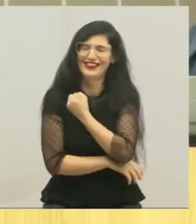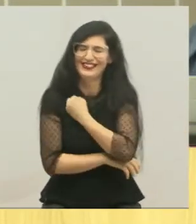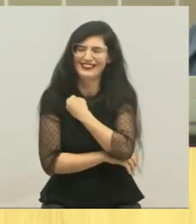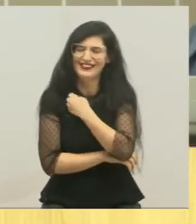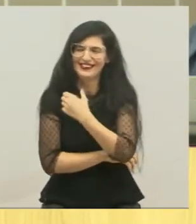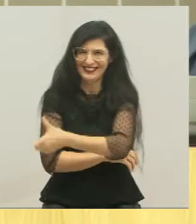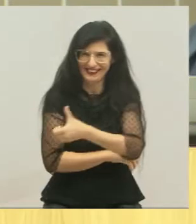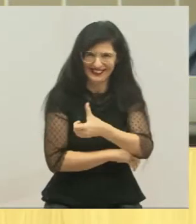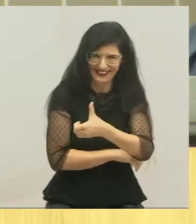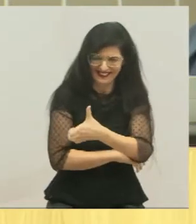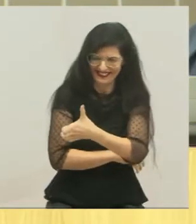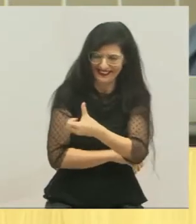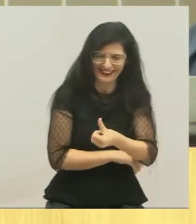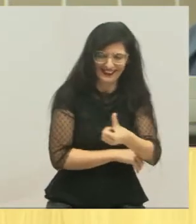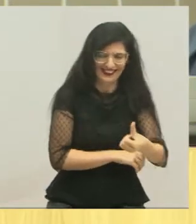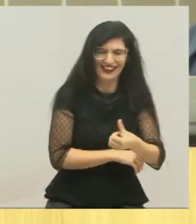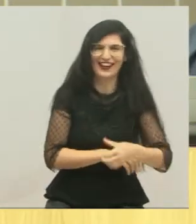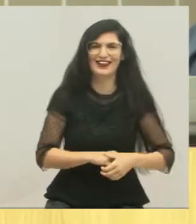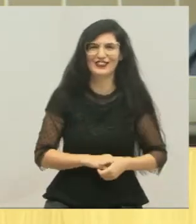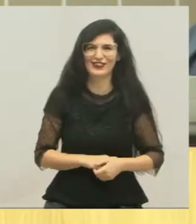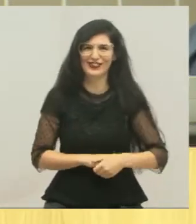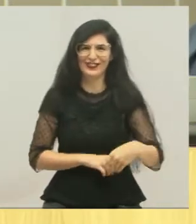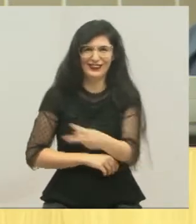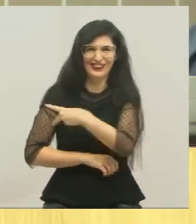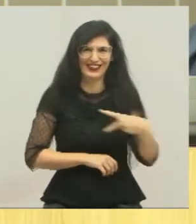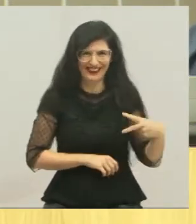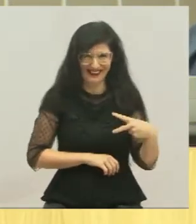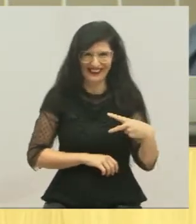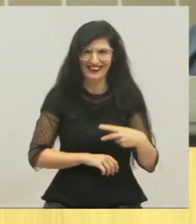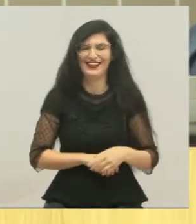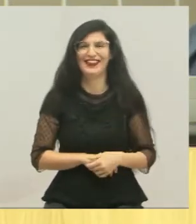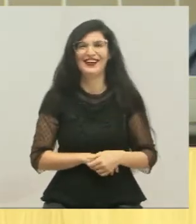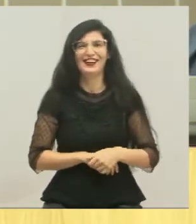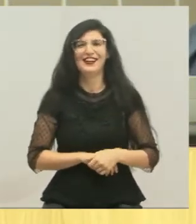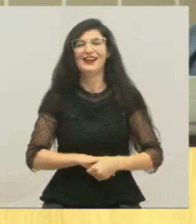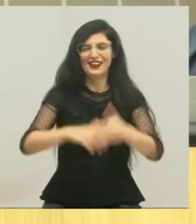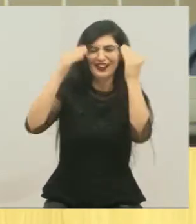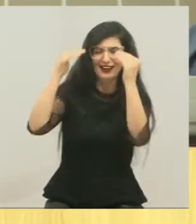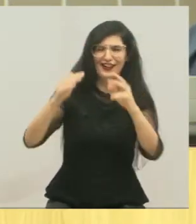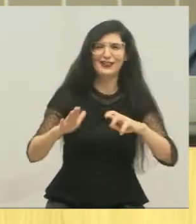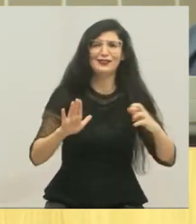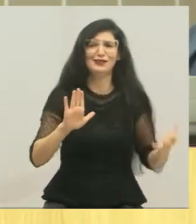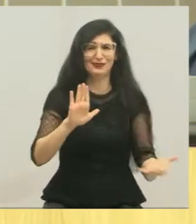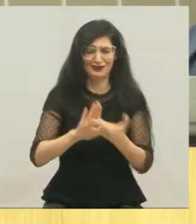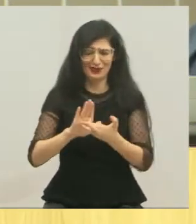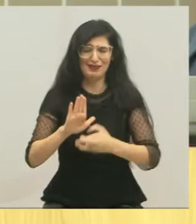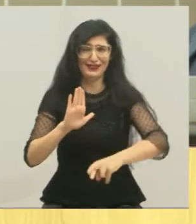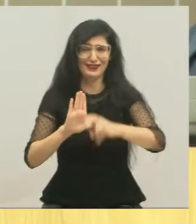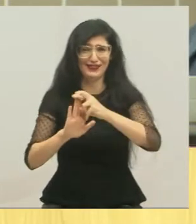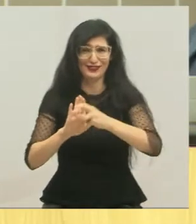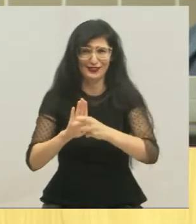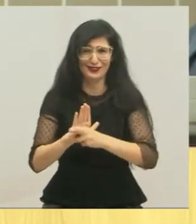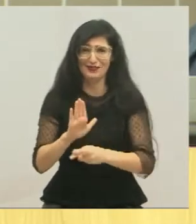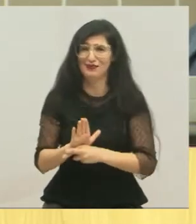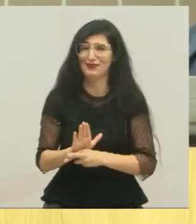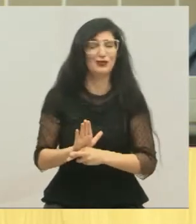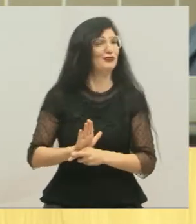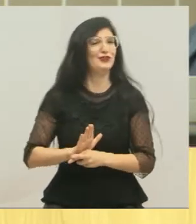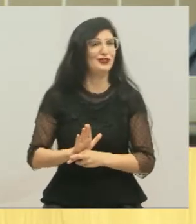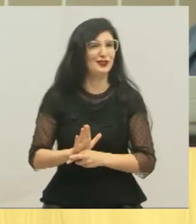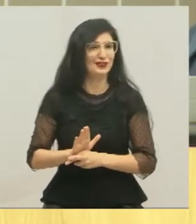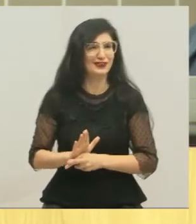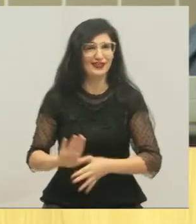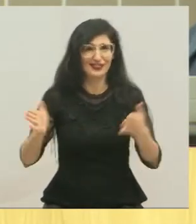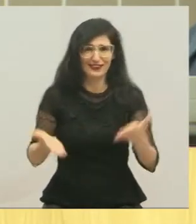Requeremos ao excelentíssimo senhor presidente dessa casa, cumpridas as formalidades regimentais, seja constado na ata do trabalho